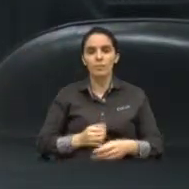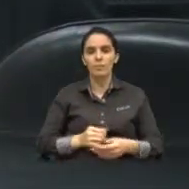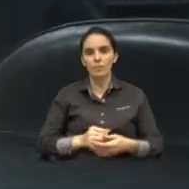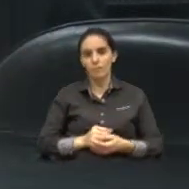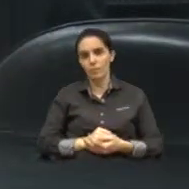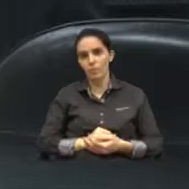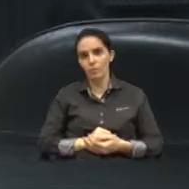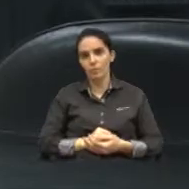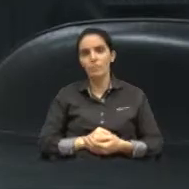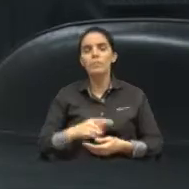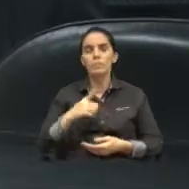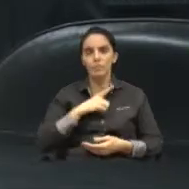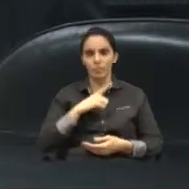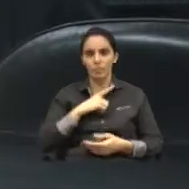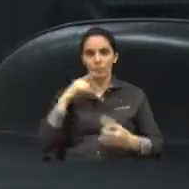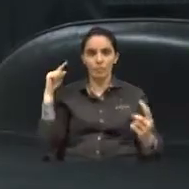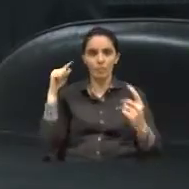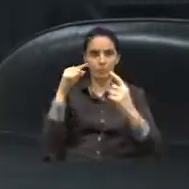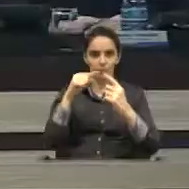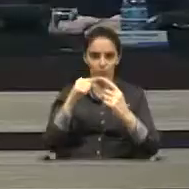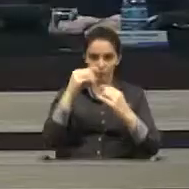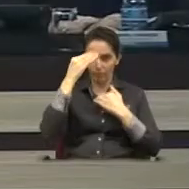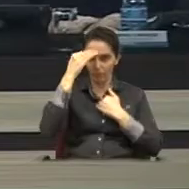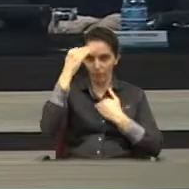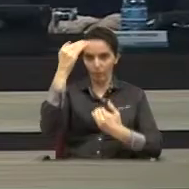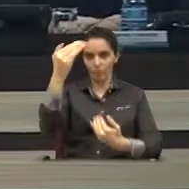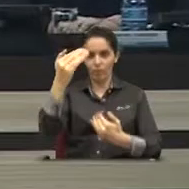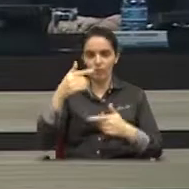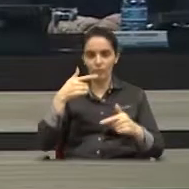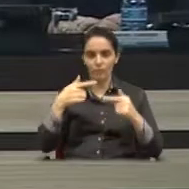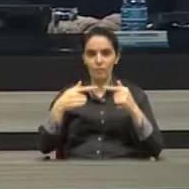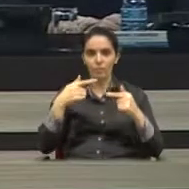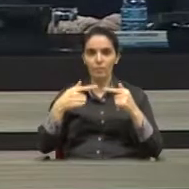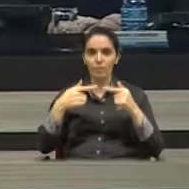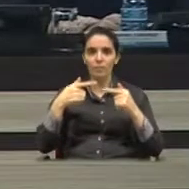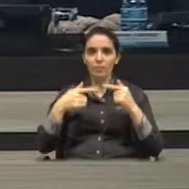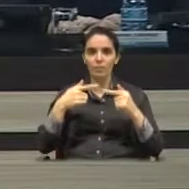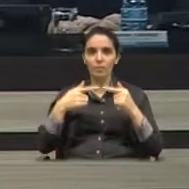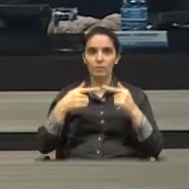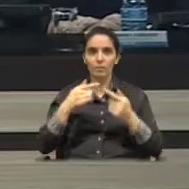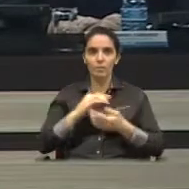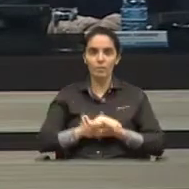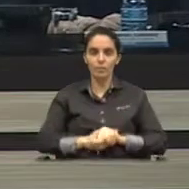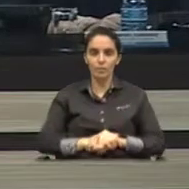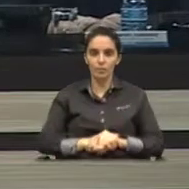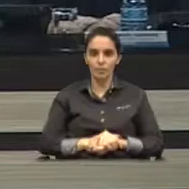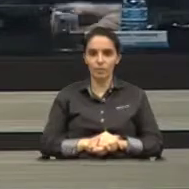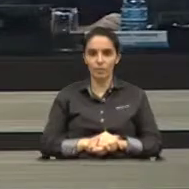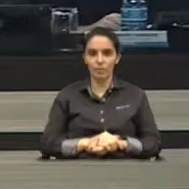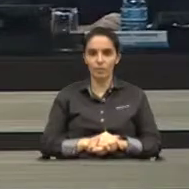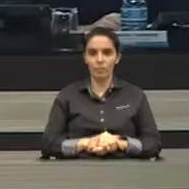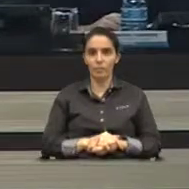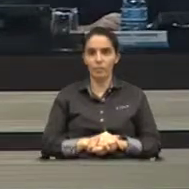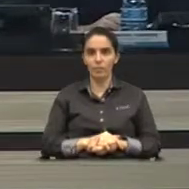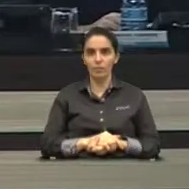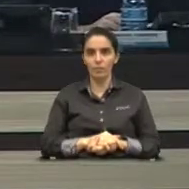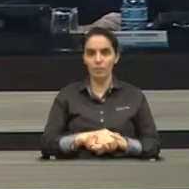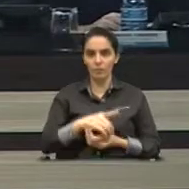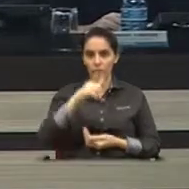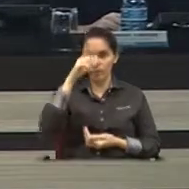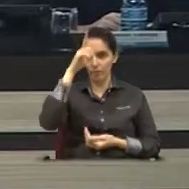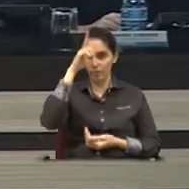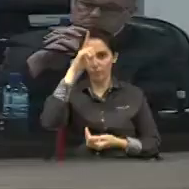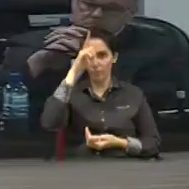esse propósito. Obrigada. Continua a discussão. Eu gostaria, senhor presidente. Com a palavra, vereador